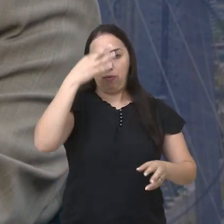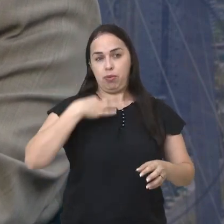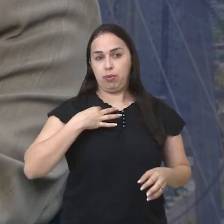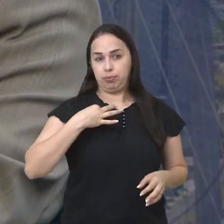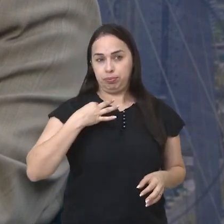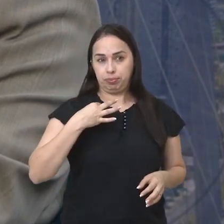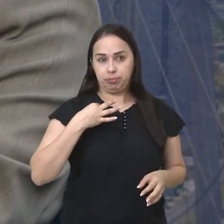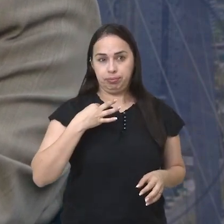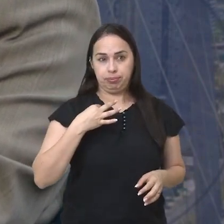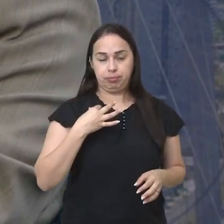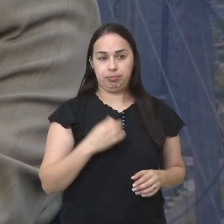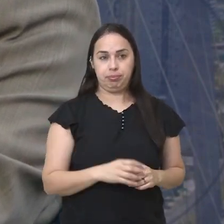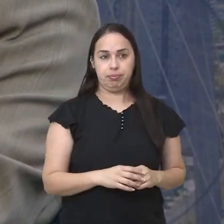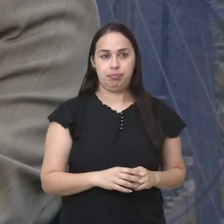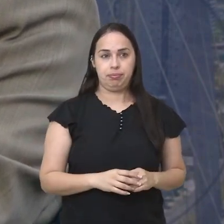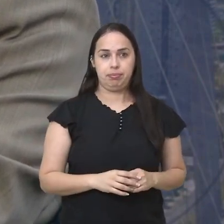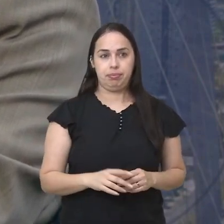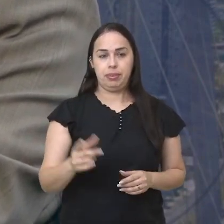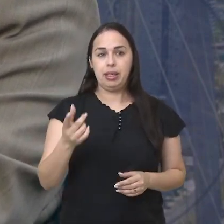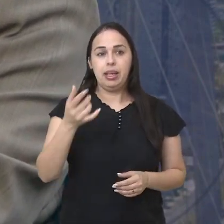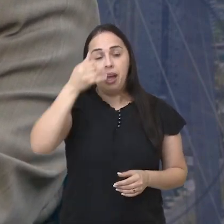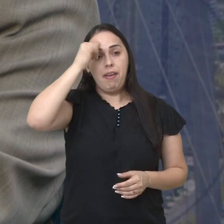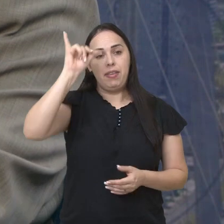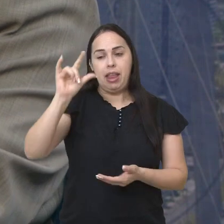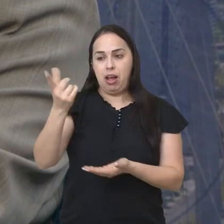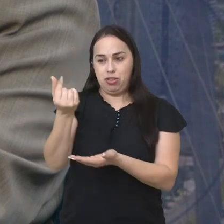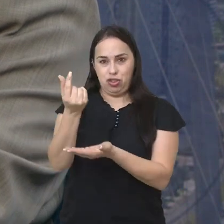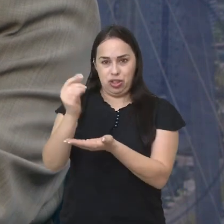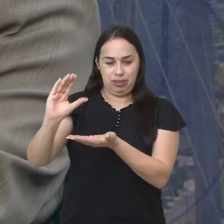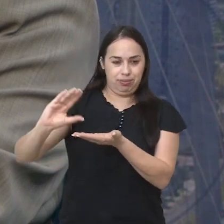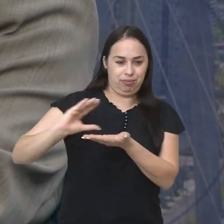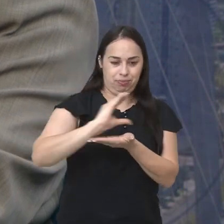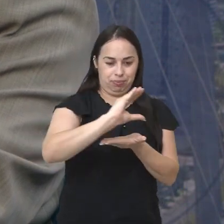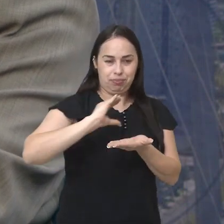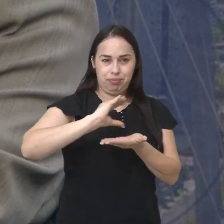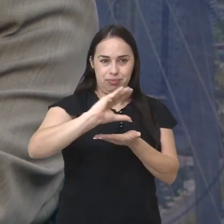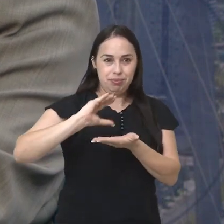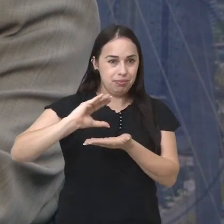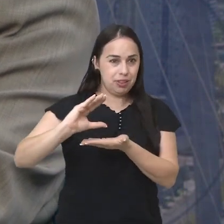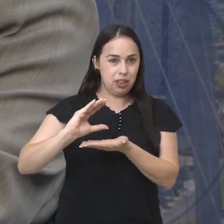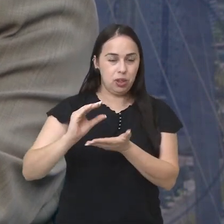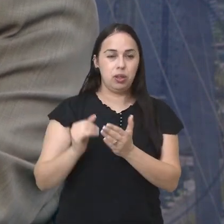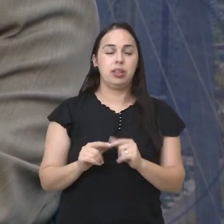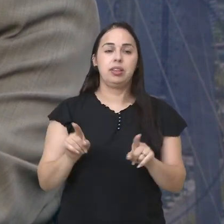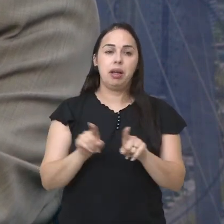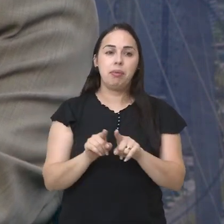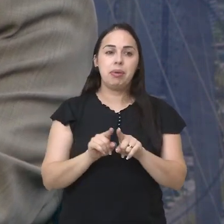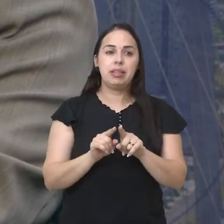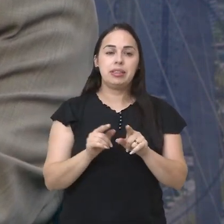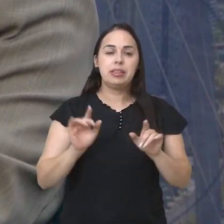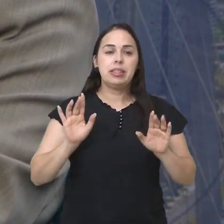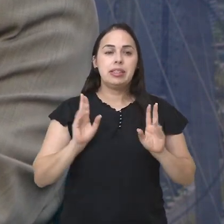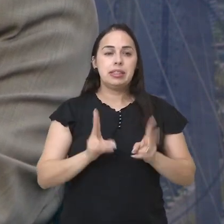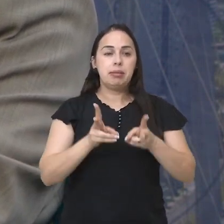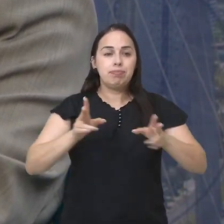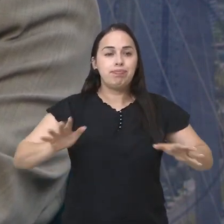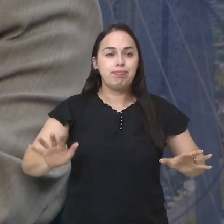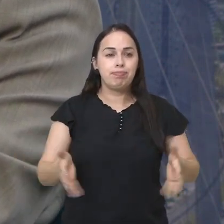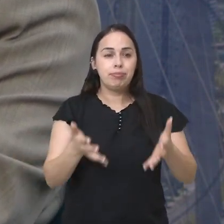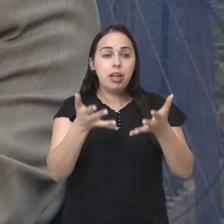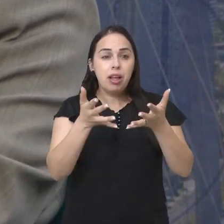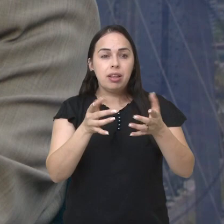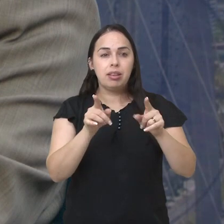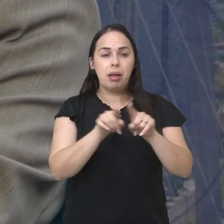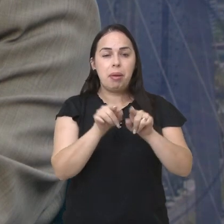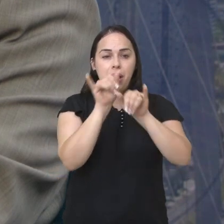não distribuição de lucro, né? E oxigenar essas ideias e principalmente esse engajamento ele ser um pouco mais